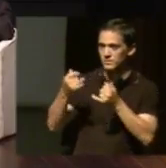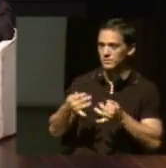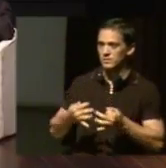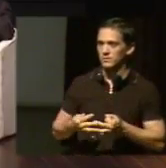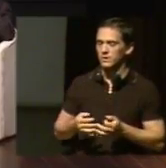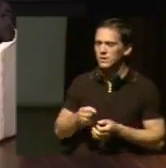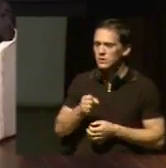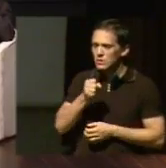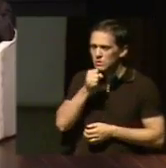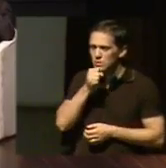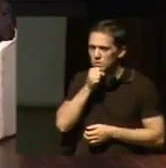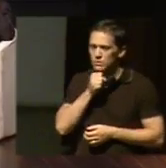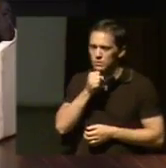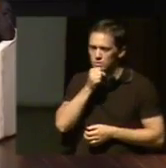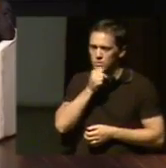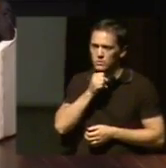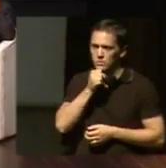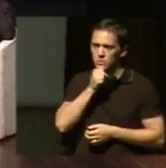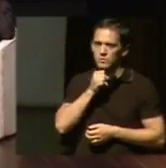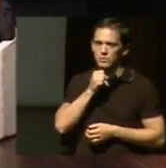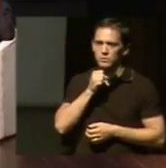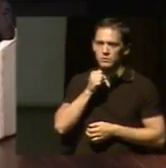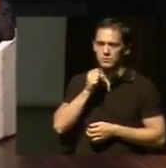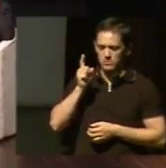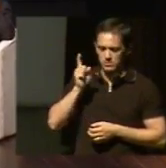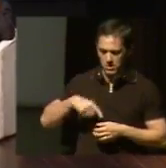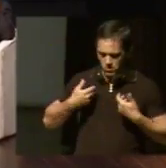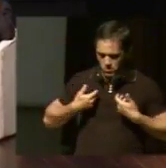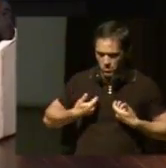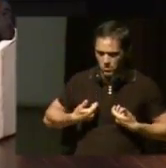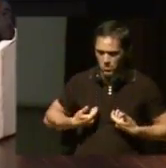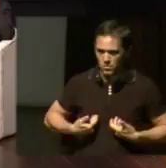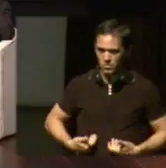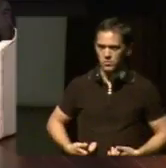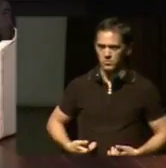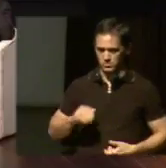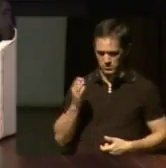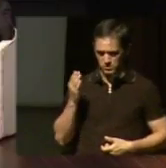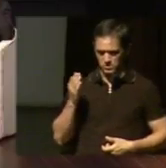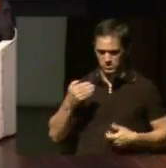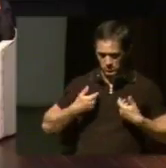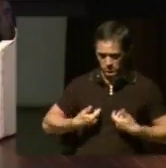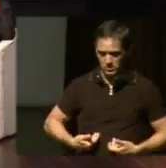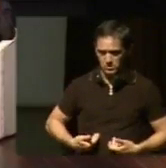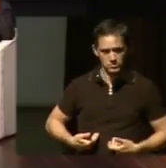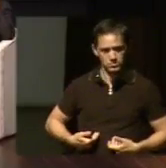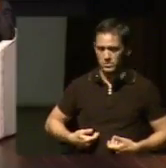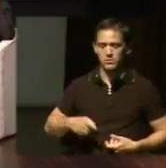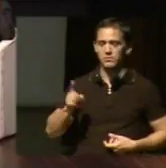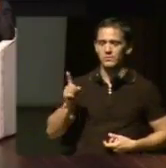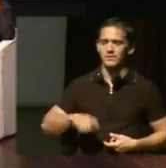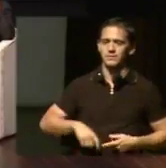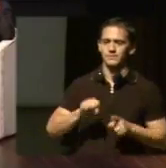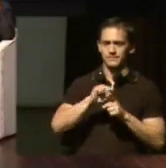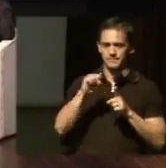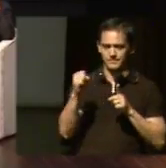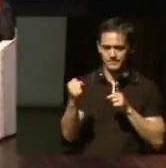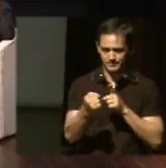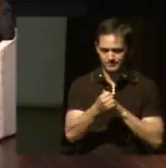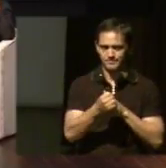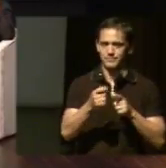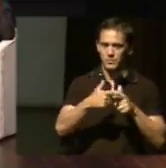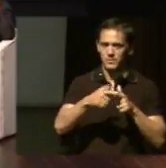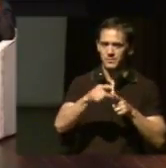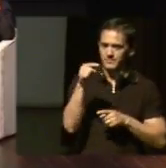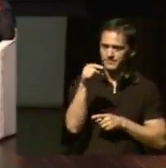não é tanto biológico, mas é, em primeiro lugar, um fato social. Isso